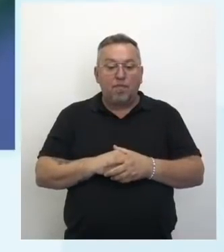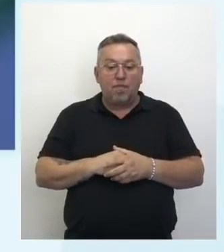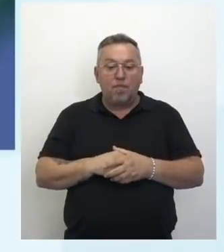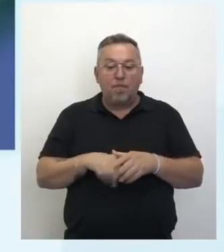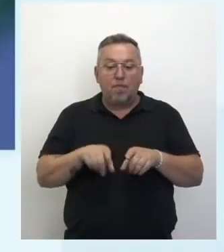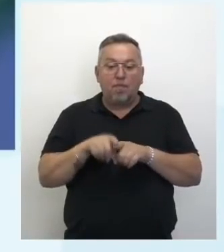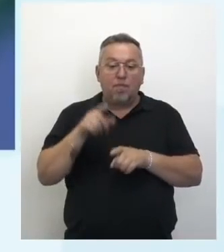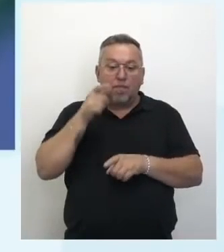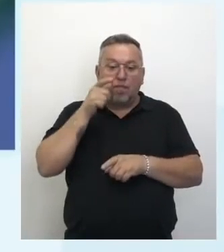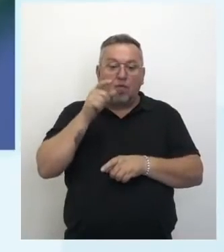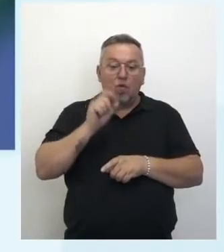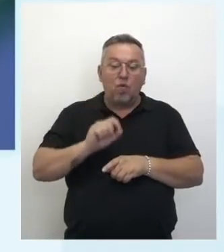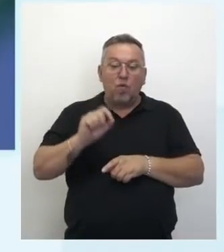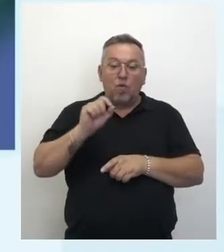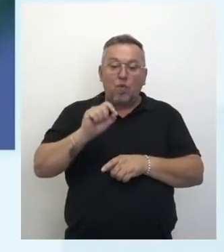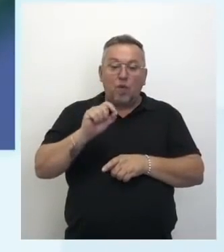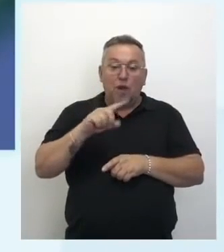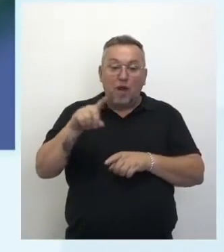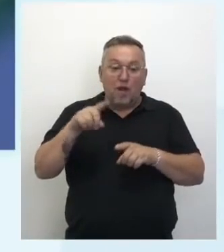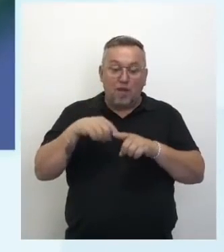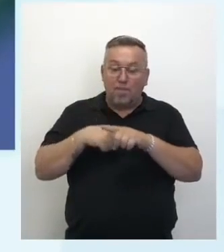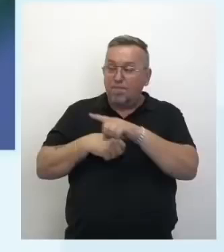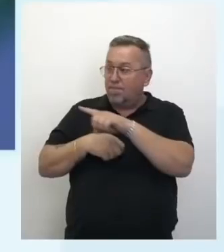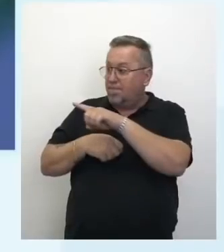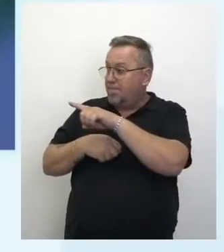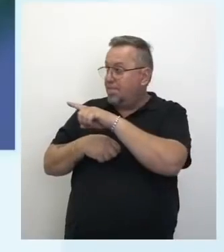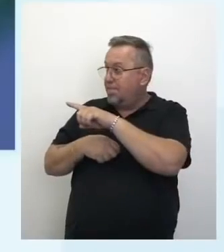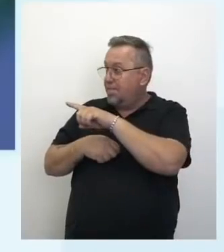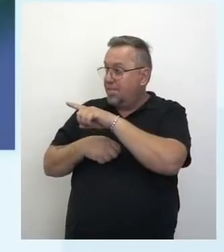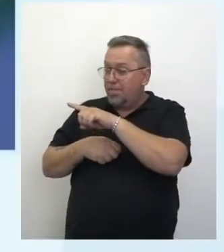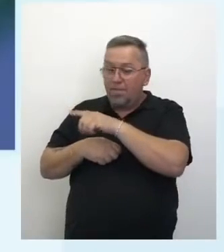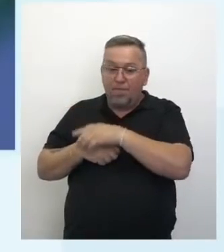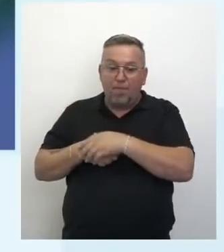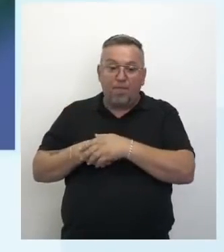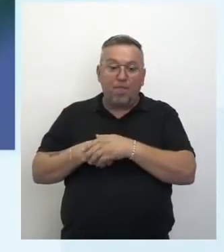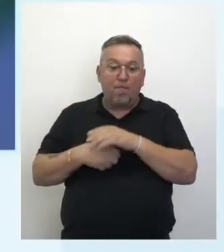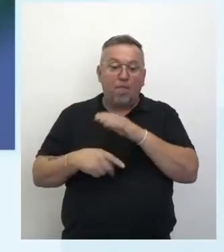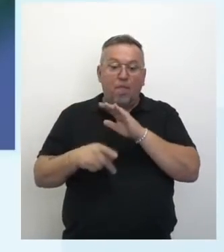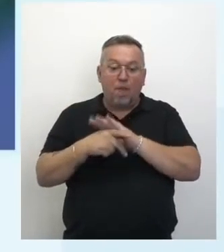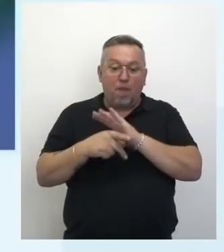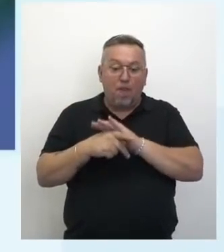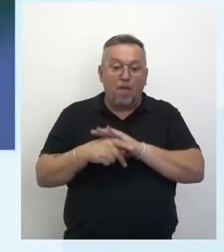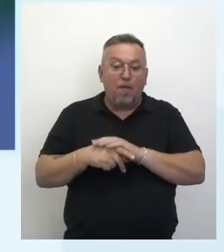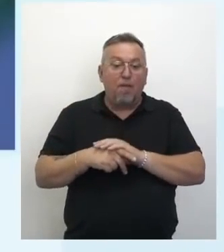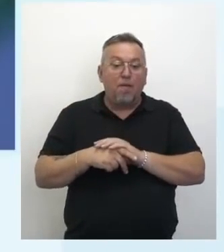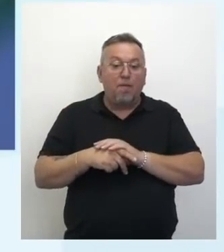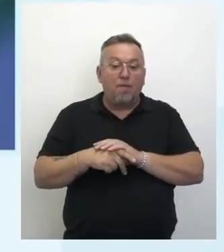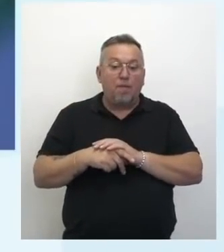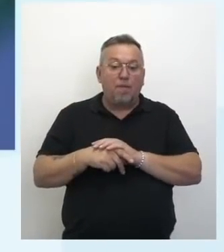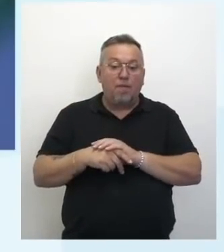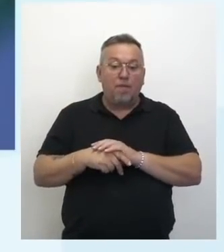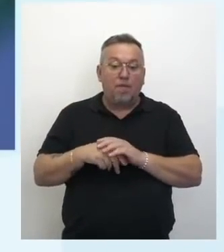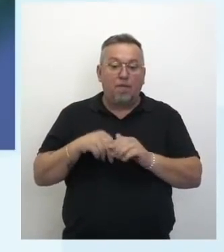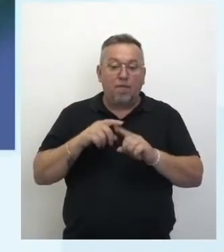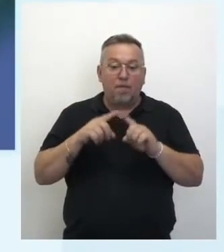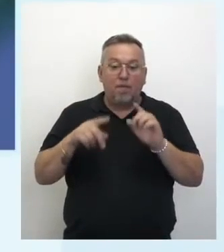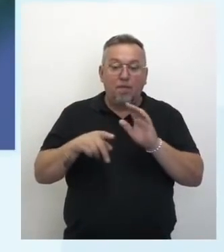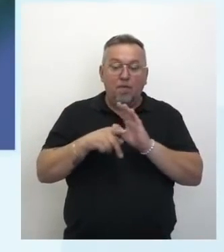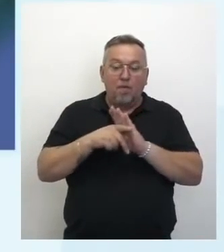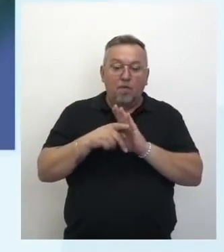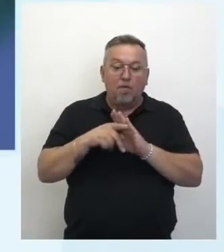aí observando, né, esse território aqui em branco, né, é um território, né, que é, na realidade,